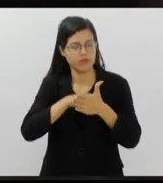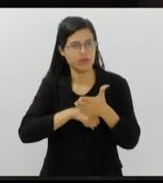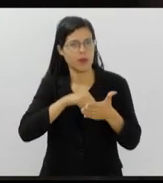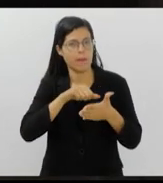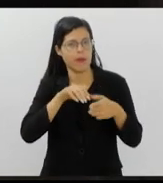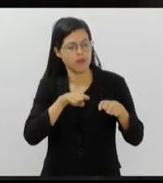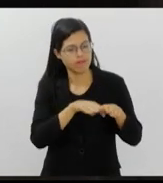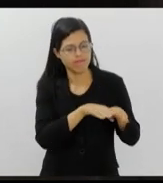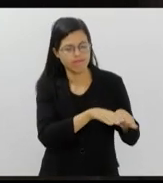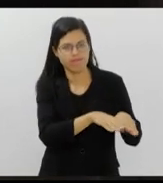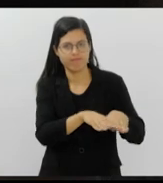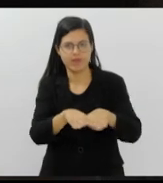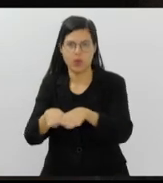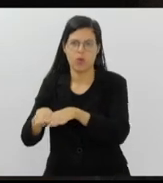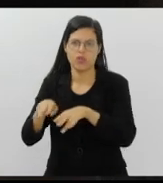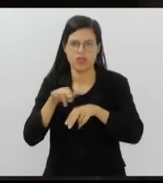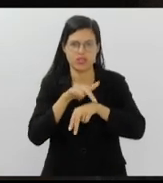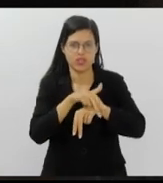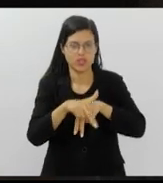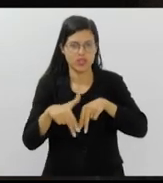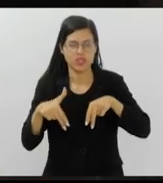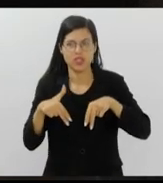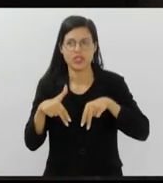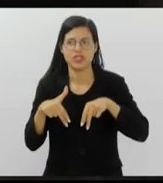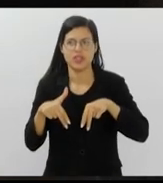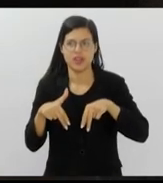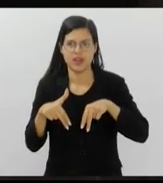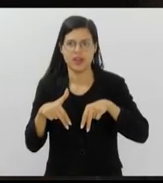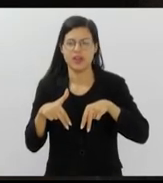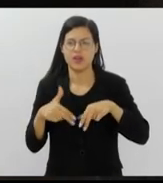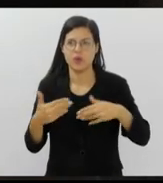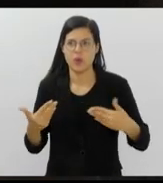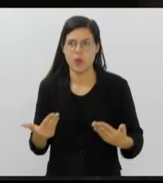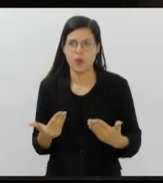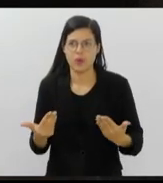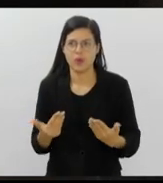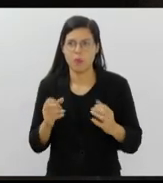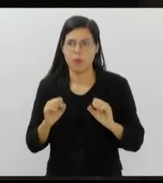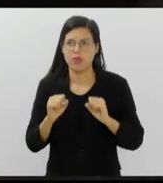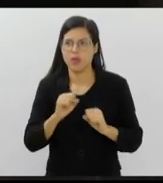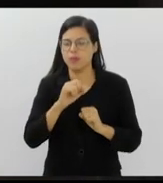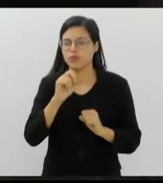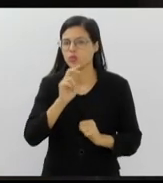gênero, hoje em dia pela paridade de gênero, podemos até